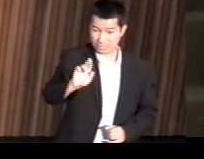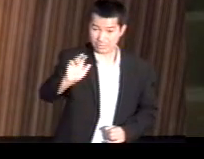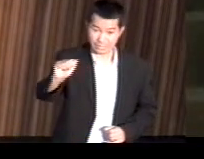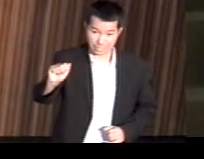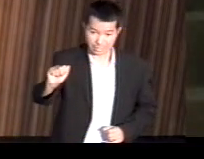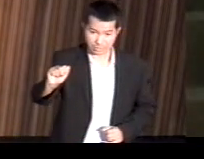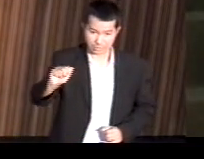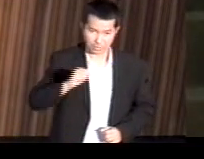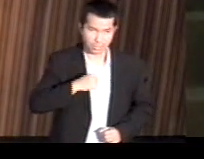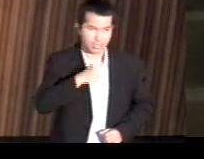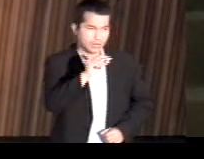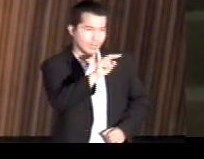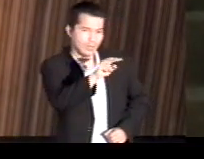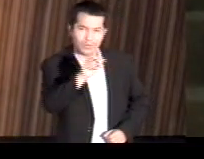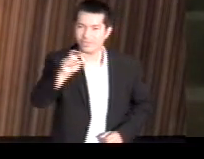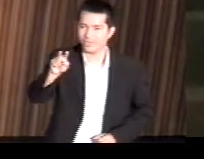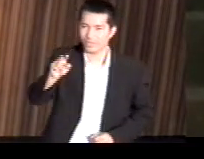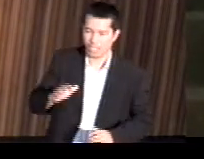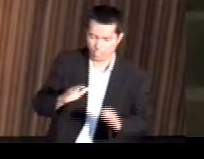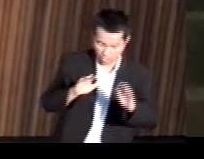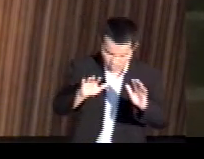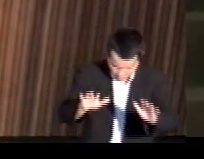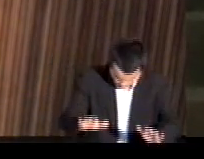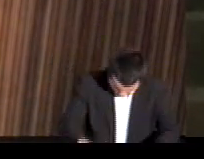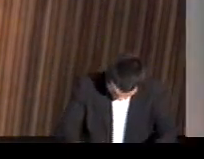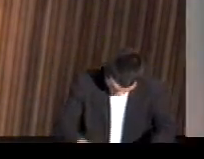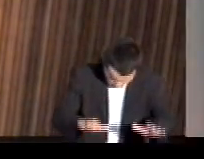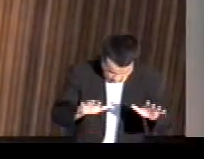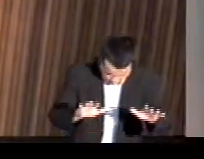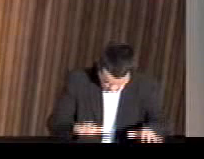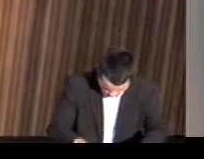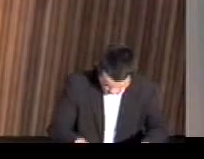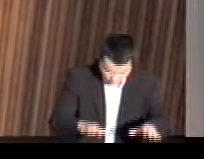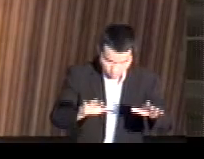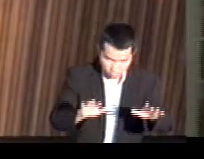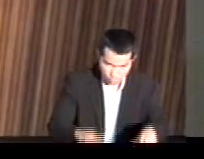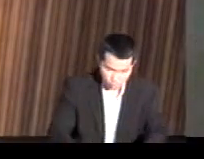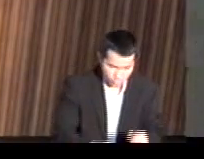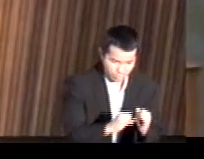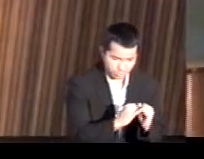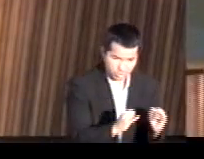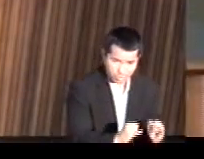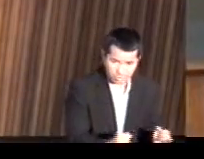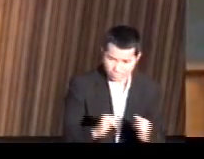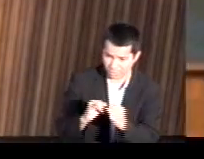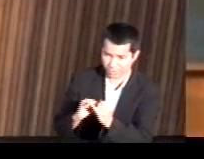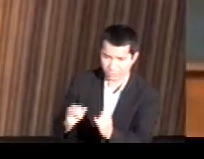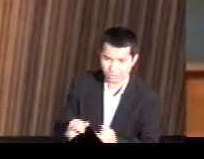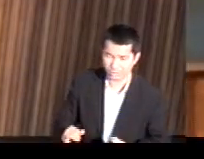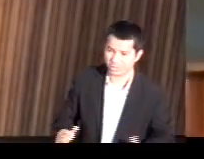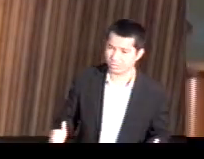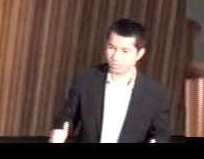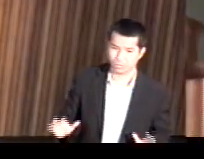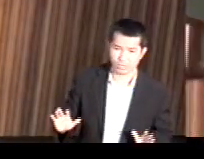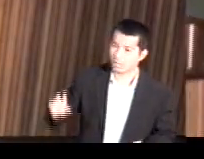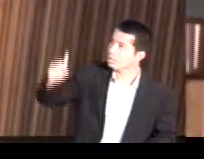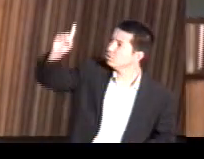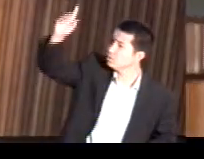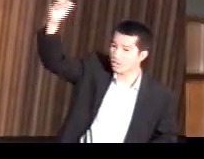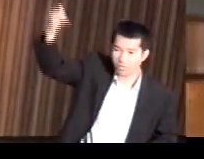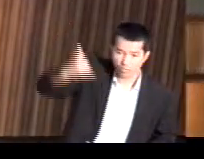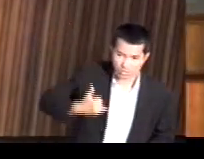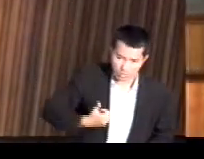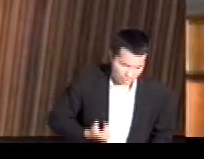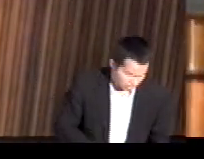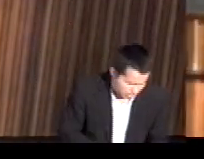E estava lá Ezequiel orando junto com os líderes, e Deus disse assim para Ezequiel, Ezequiel, eu não posso